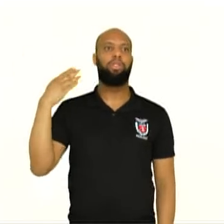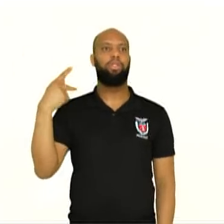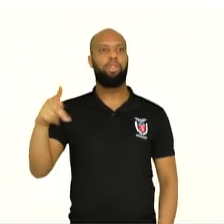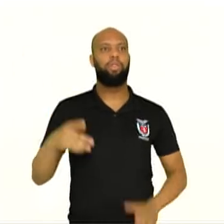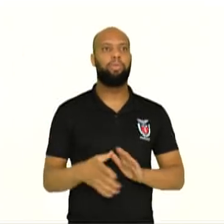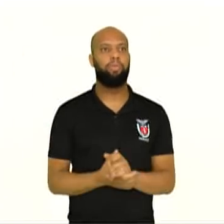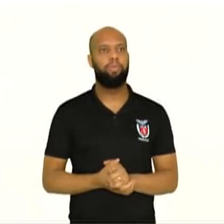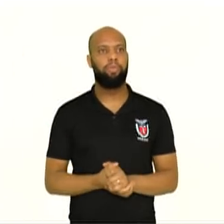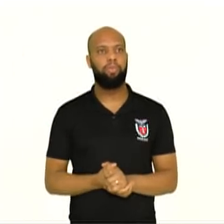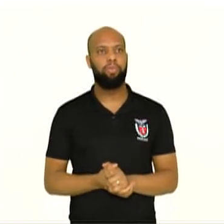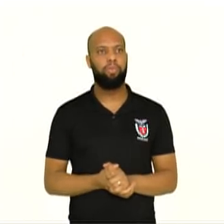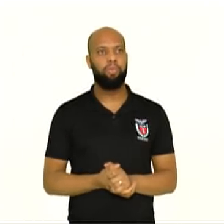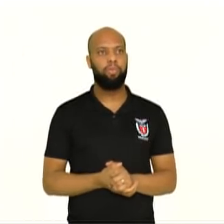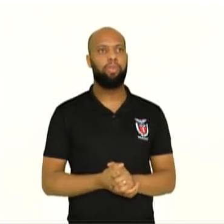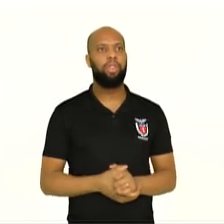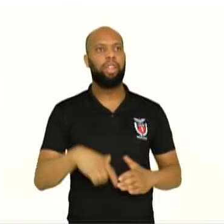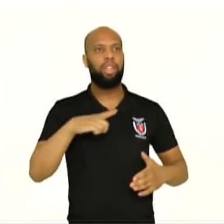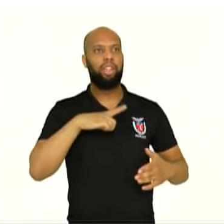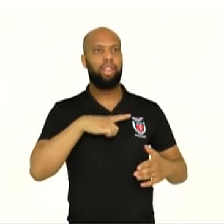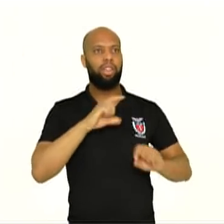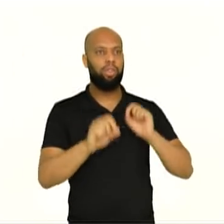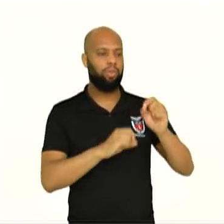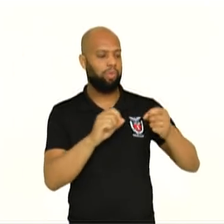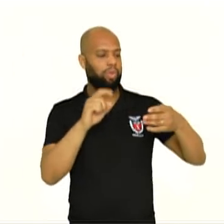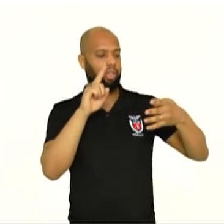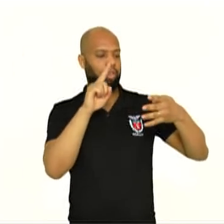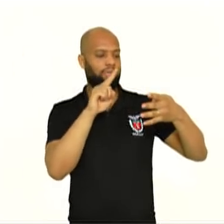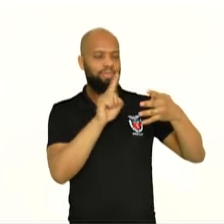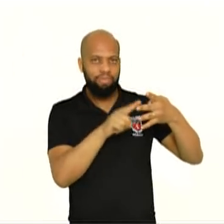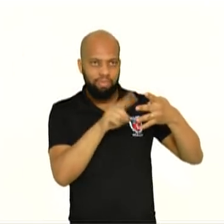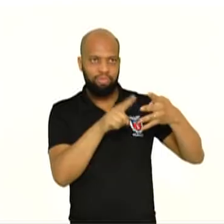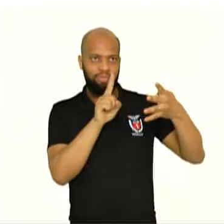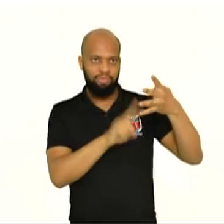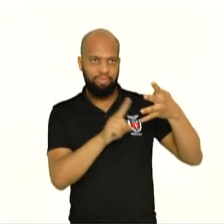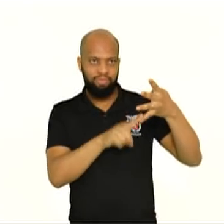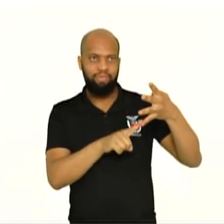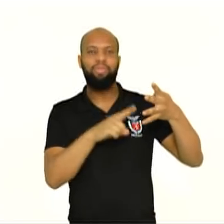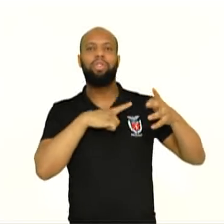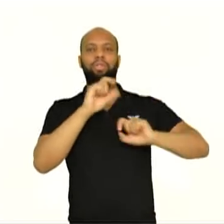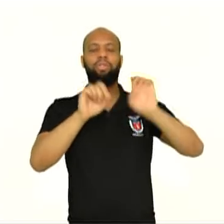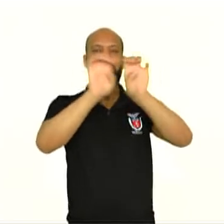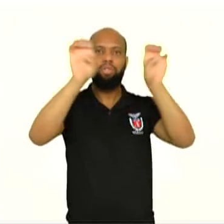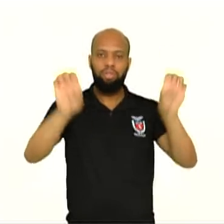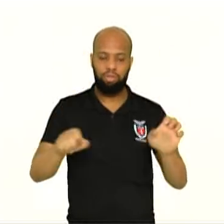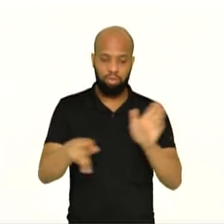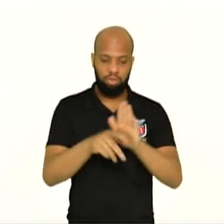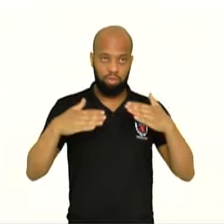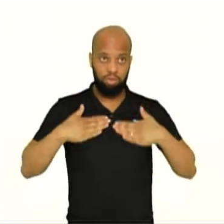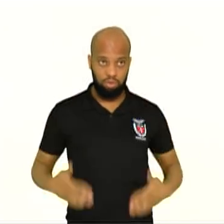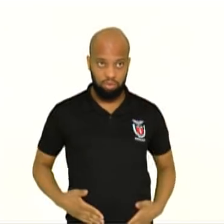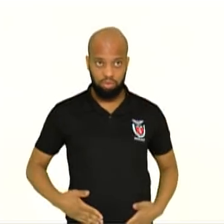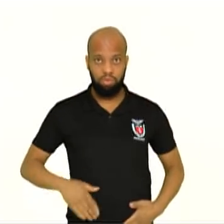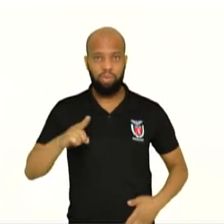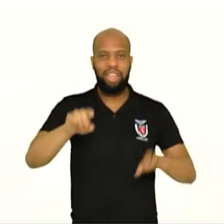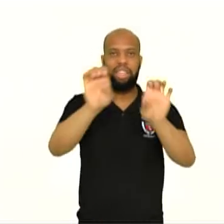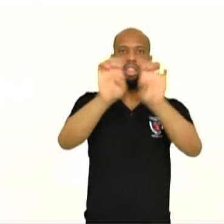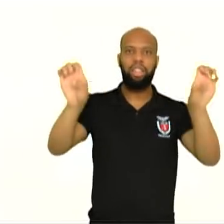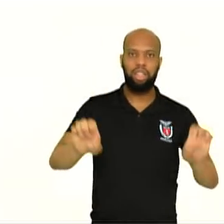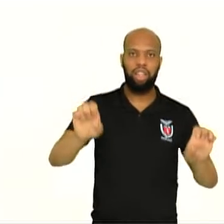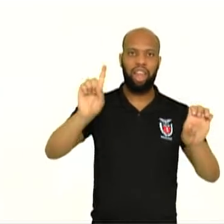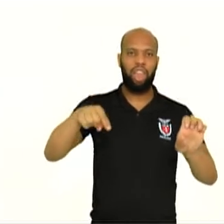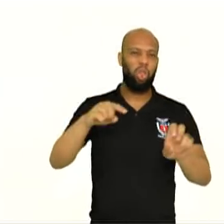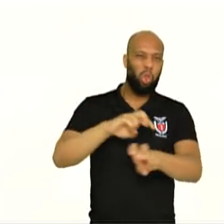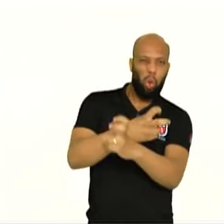grupo. A espícula e o pinacócito vão fazer parte da estrutura corporal, então é o esqueletinho da